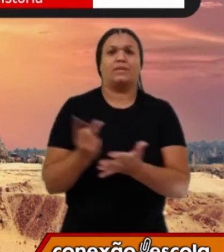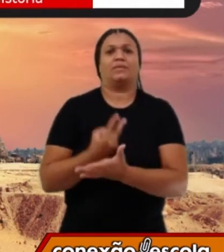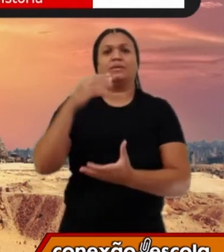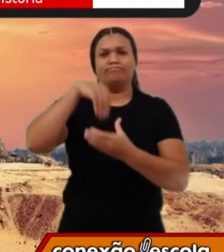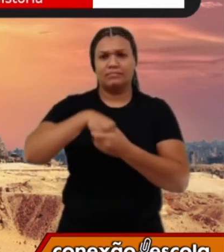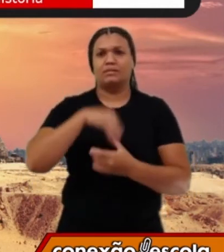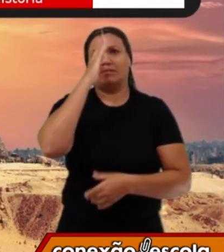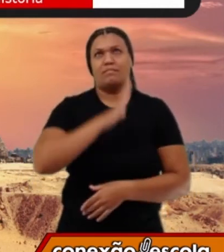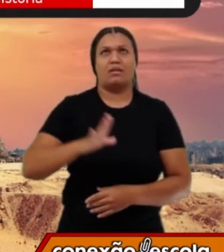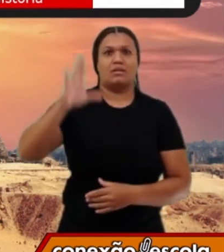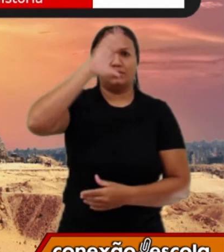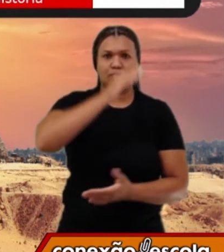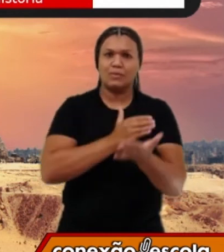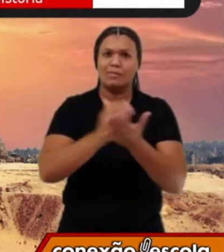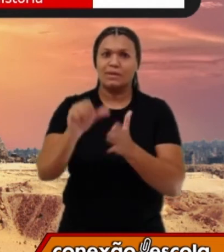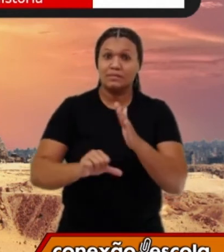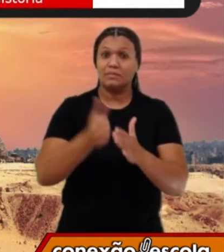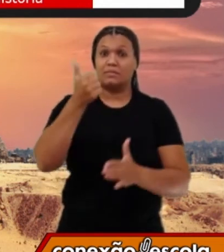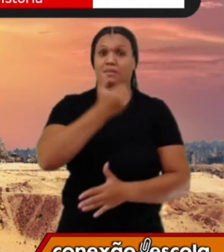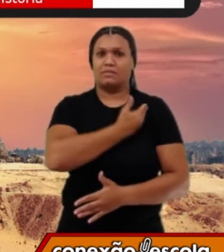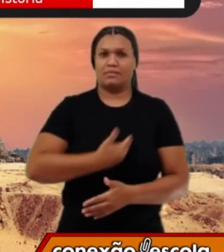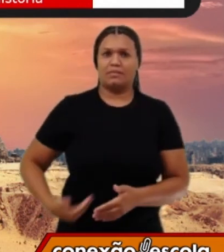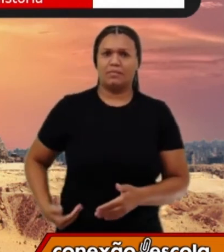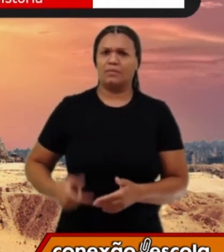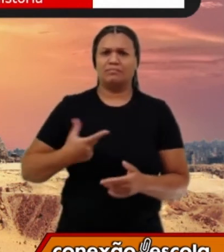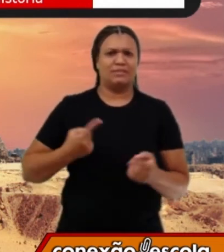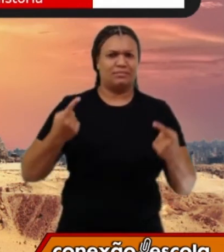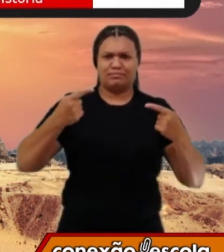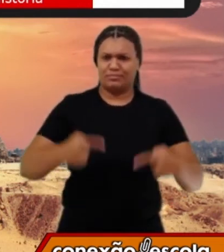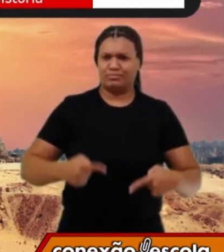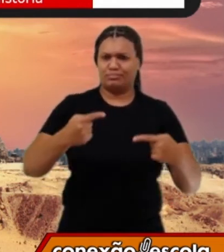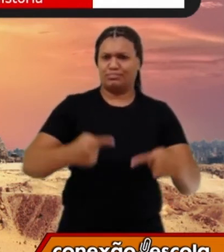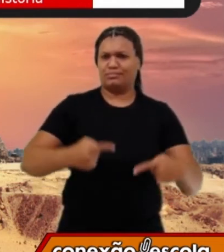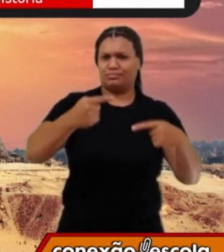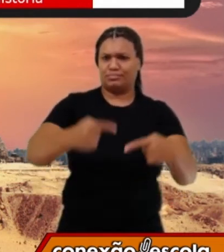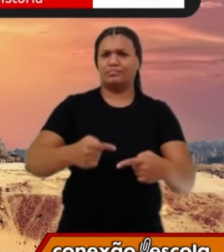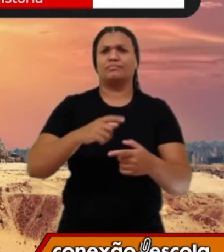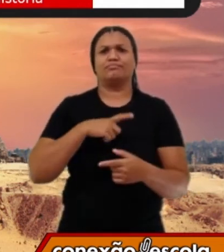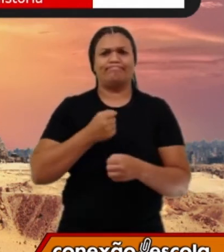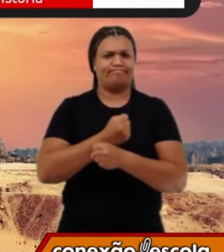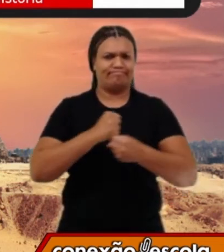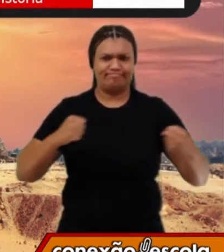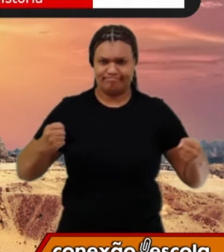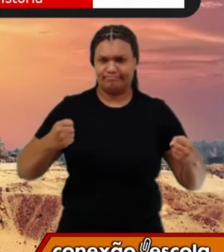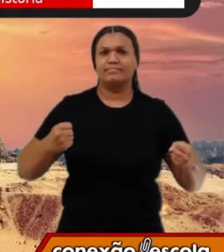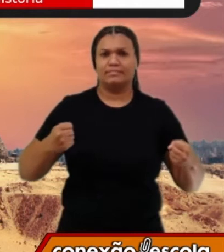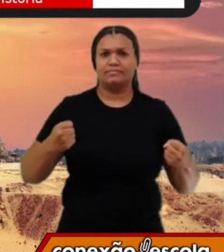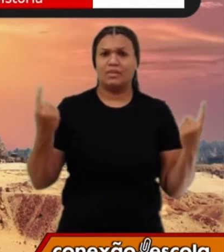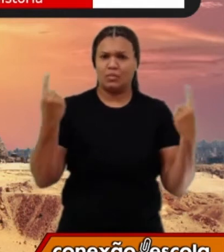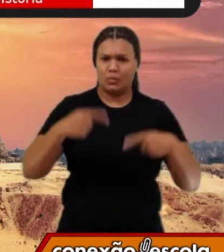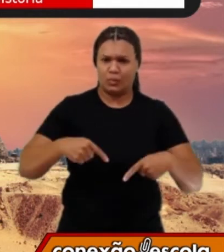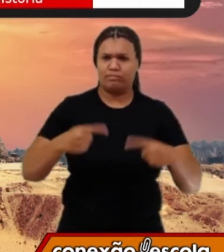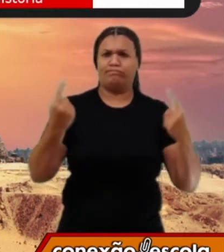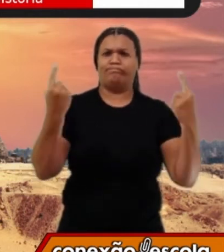Primeira República, as contradições sociais no país eram enormes. Enquanto as elites agrárias lutavam pela